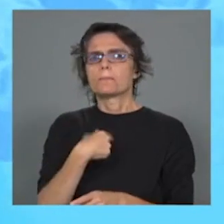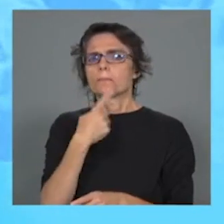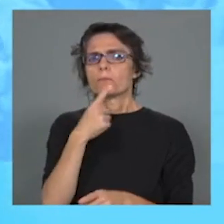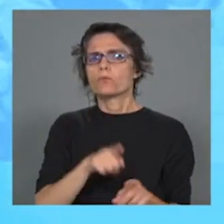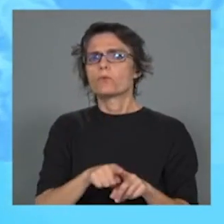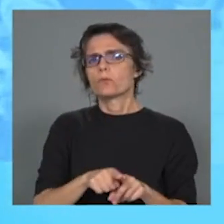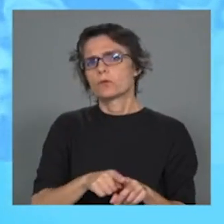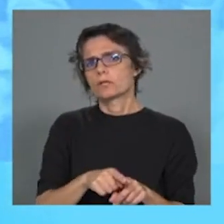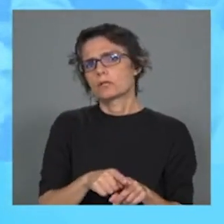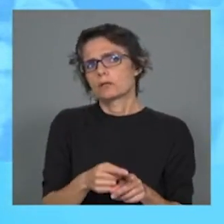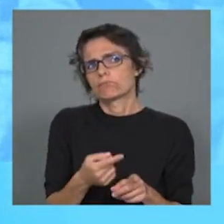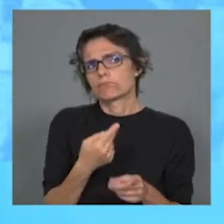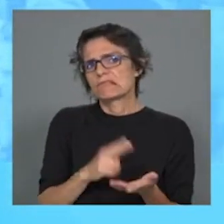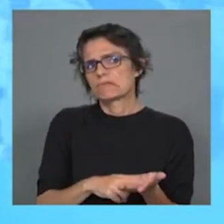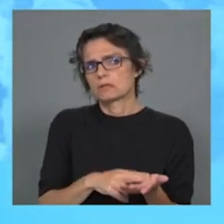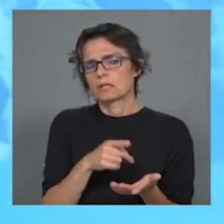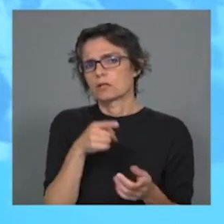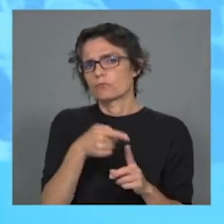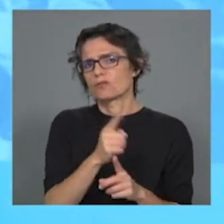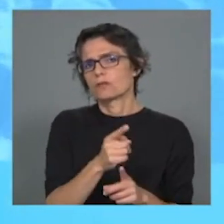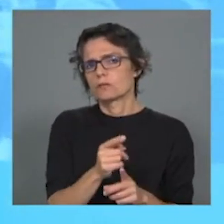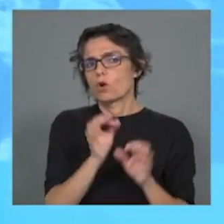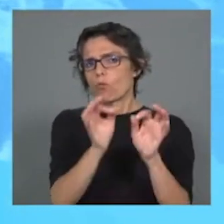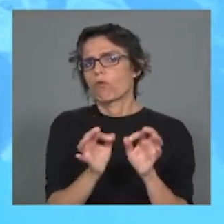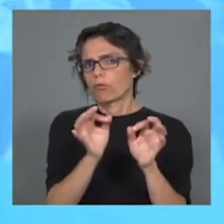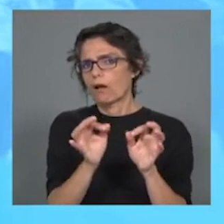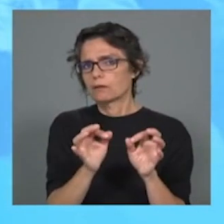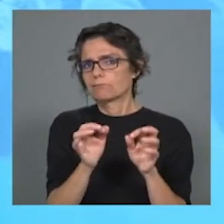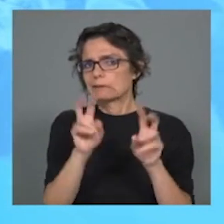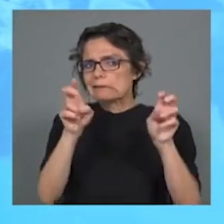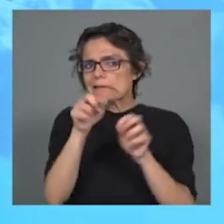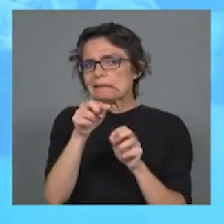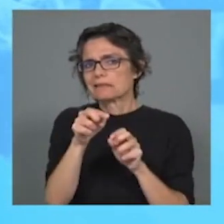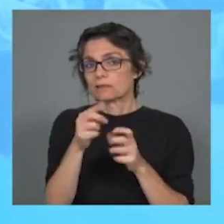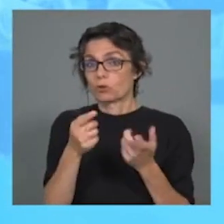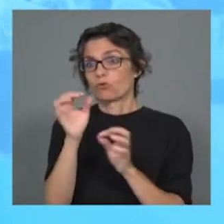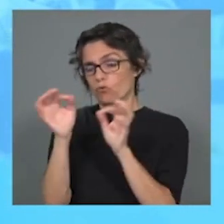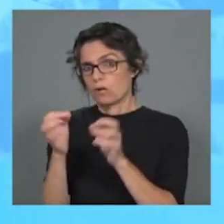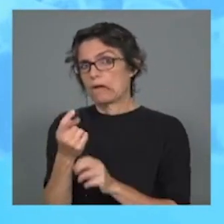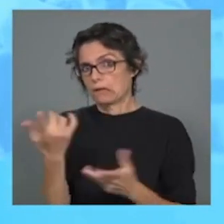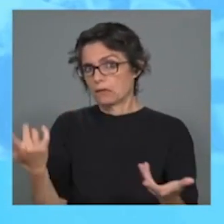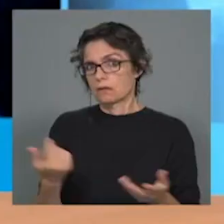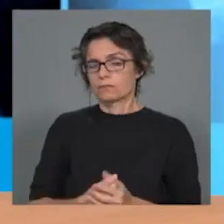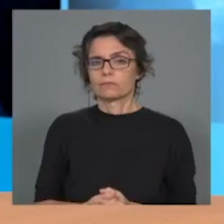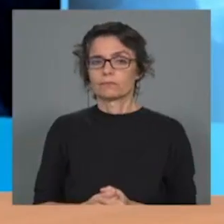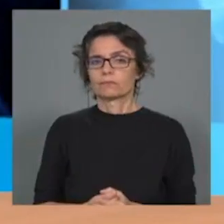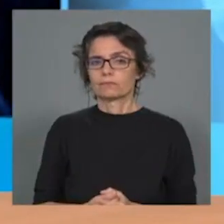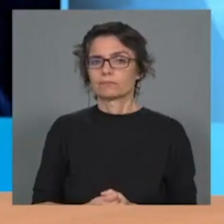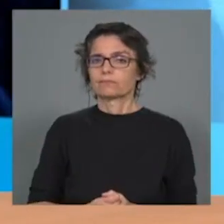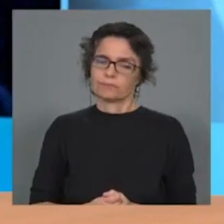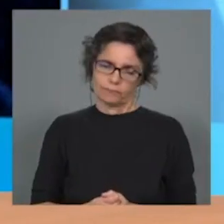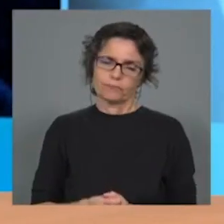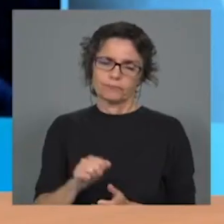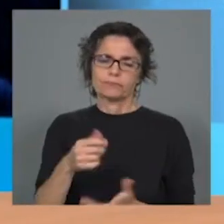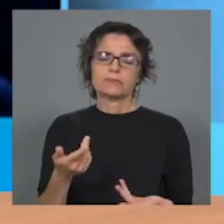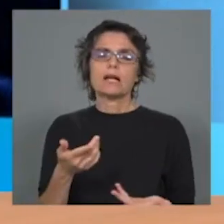ser essencialmente isto, um cuidado, não é? Um cuidado do próximo. É preciso cuidar hoje de muita coisa. Eu penso que hoje em dia a